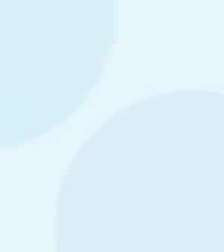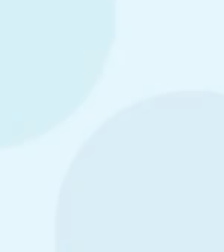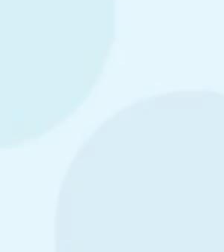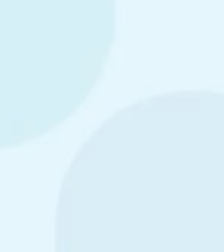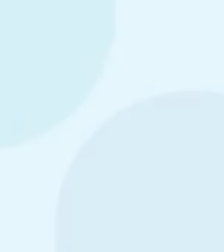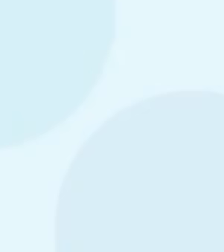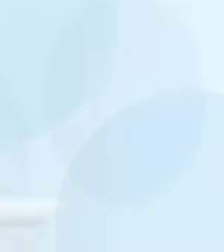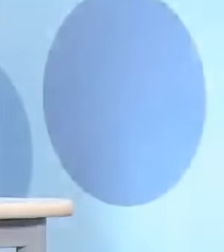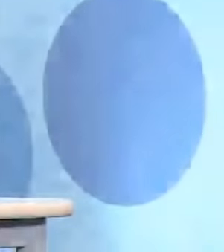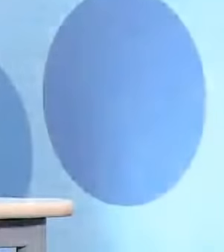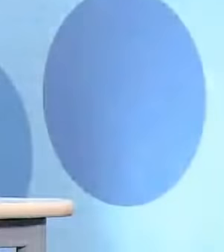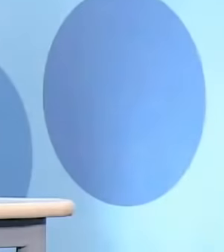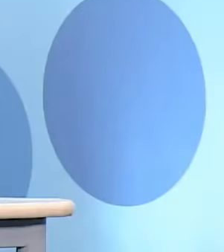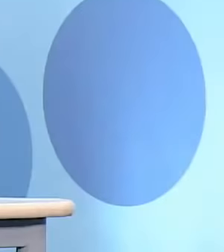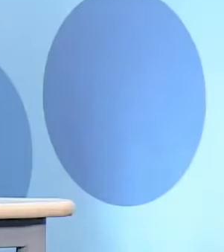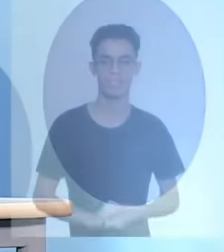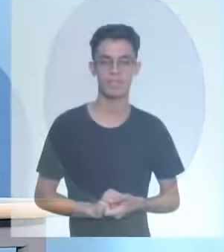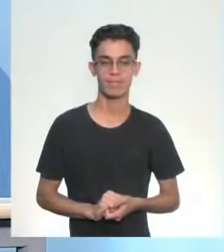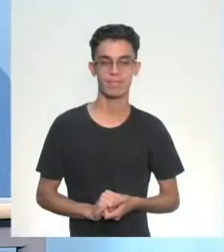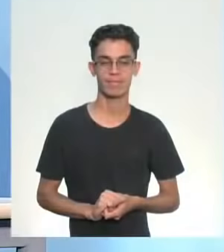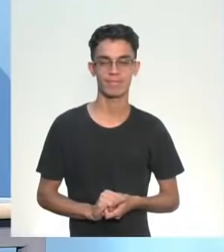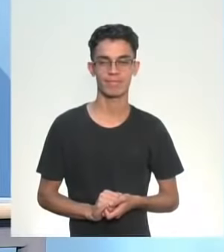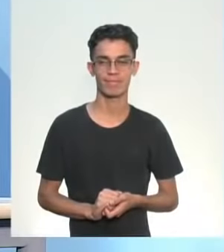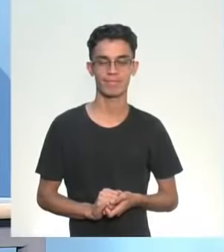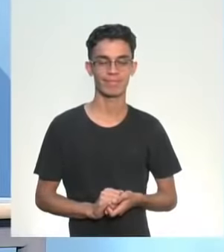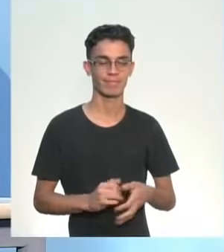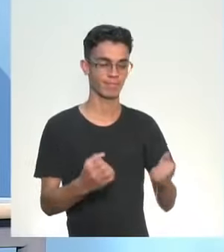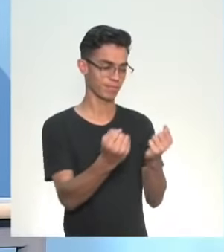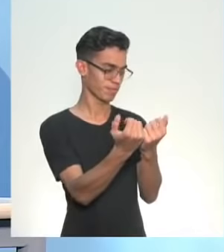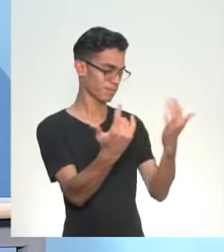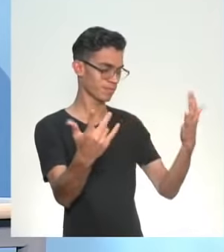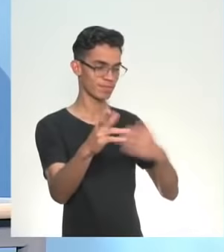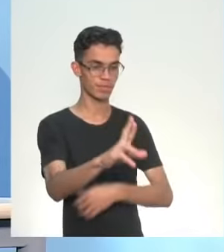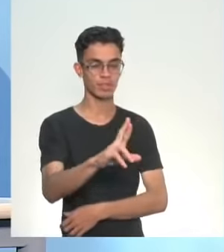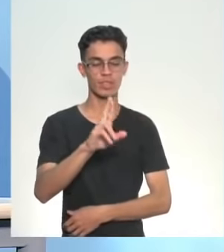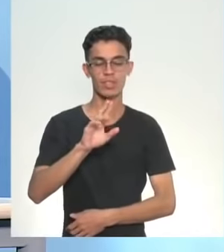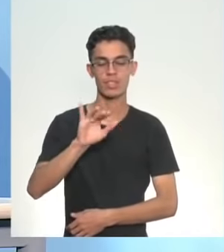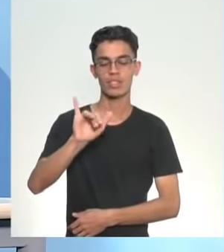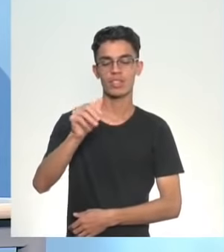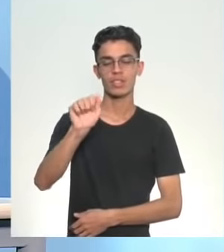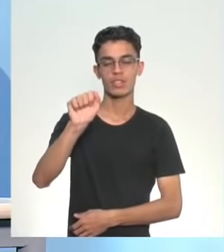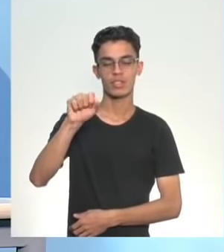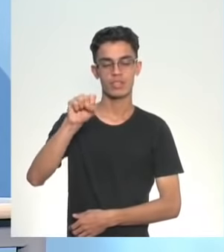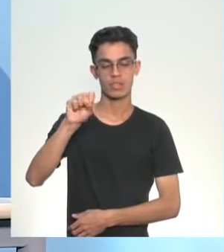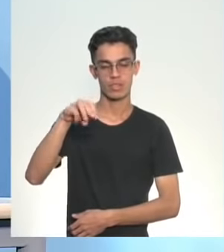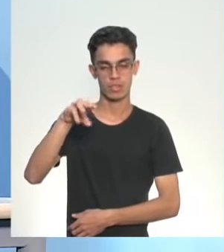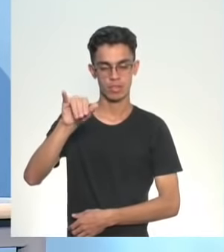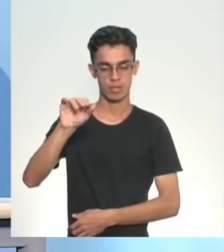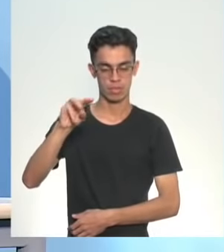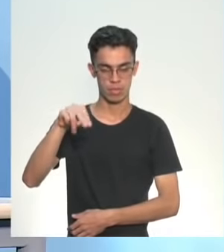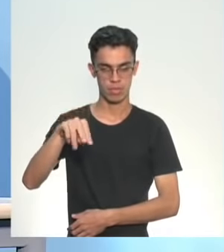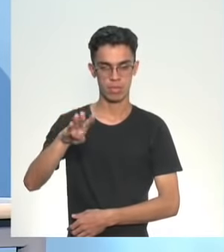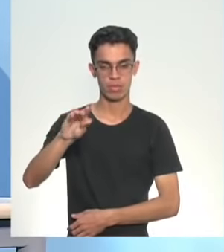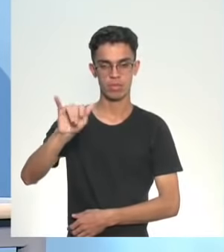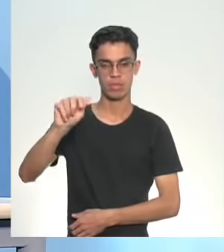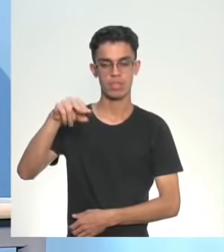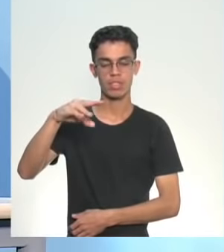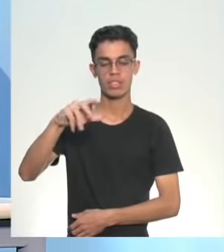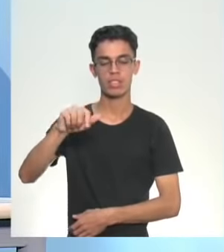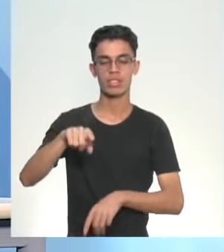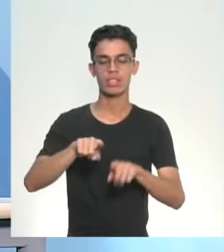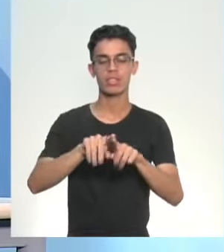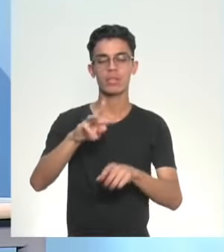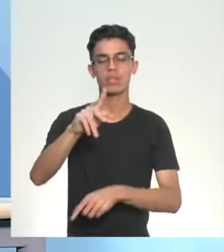é e olha só João todo mundo respondendo aí as vinhas Bianca Pâmela respondendo ler